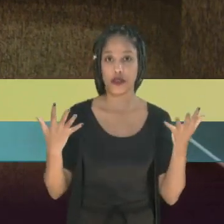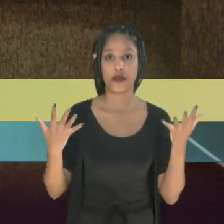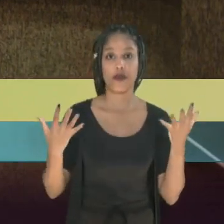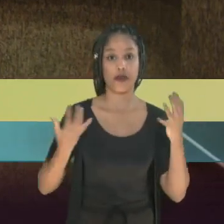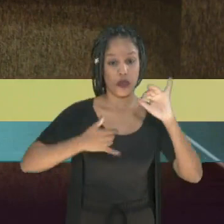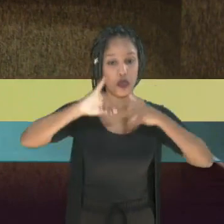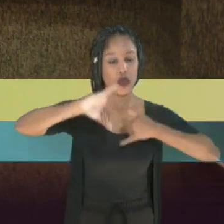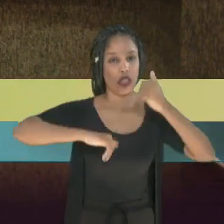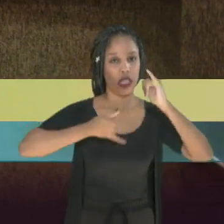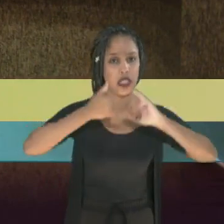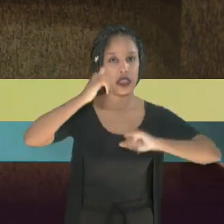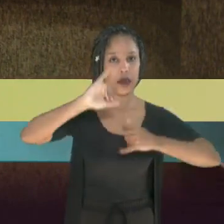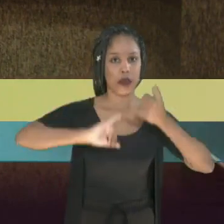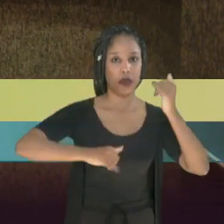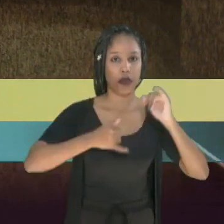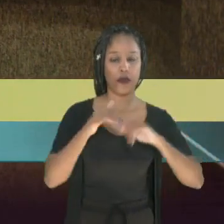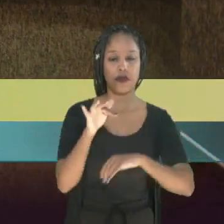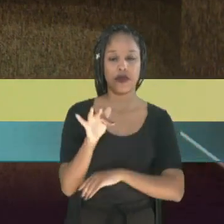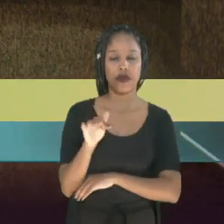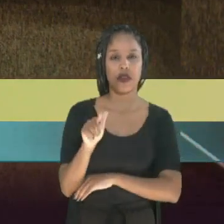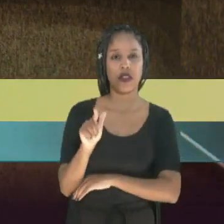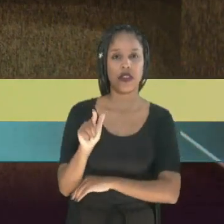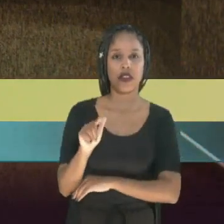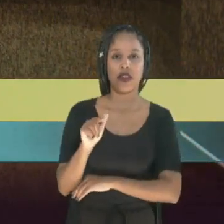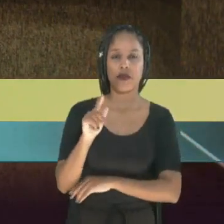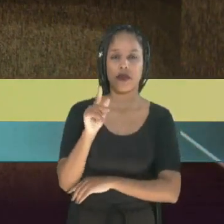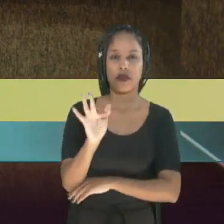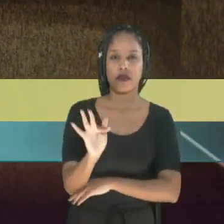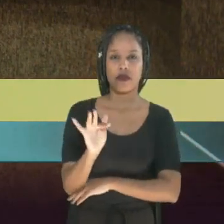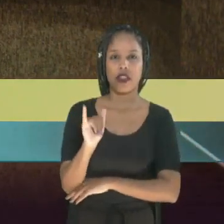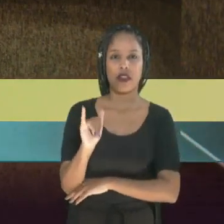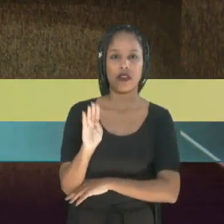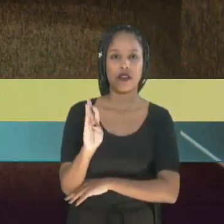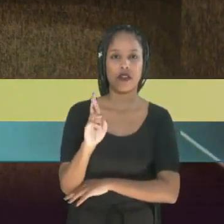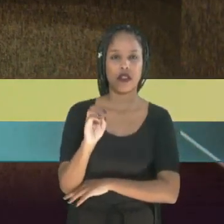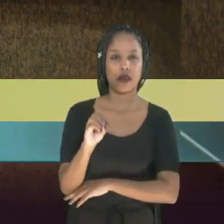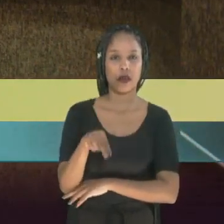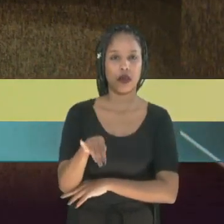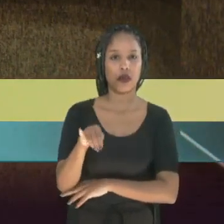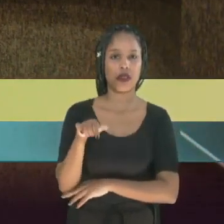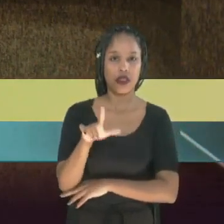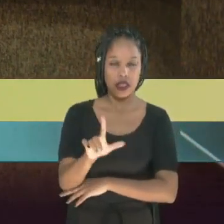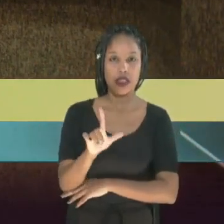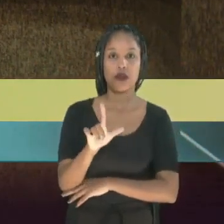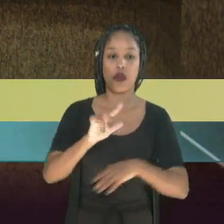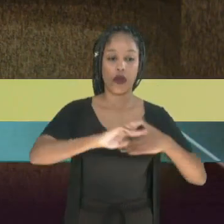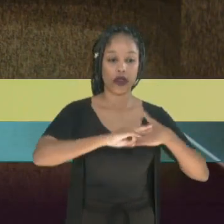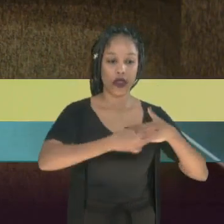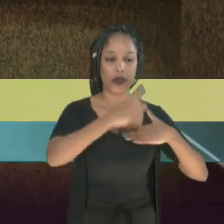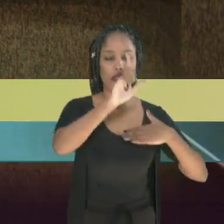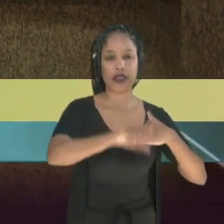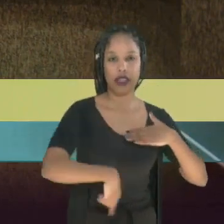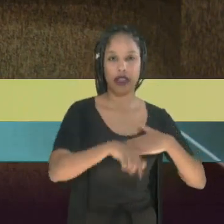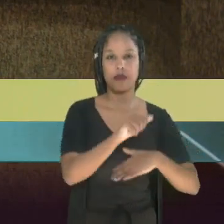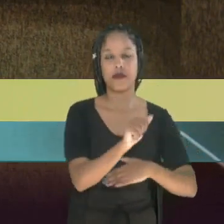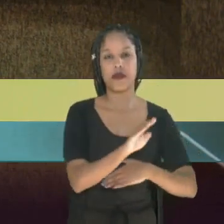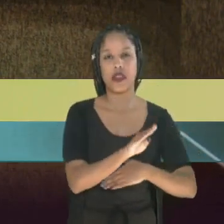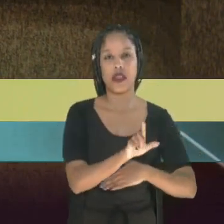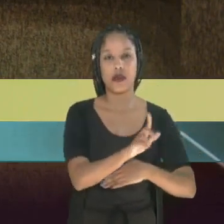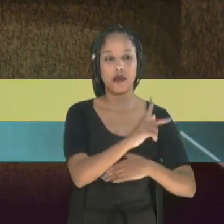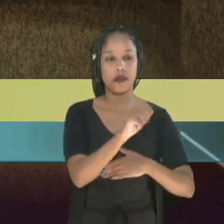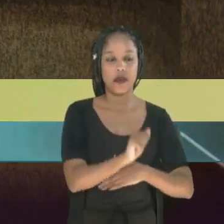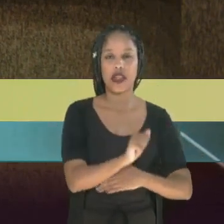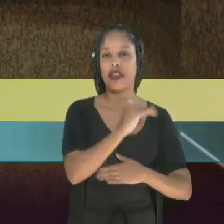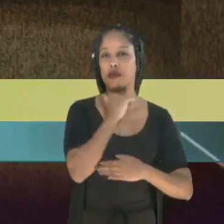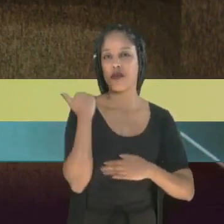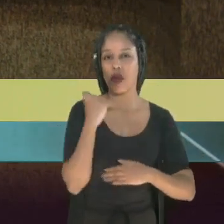ativo fipronil é o causador da mortalidade das abelhas. Isso não é um fenômeno novo e nem